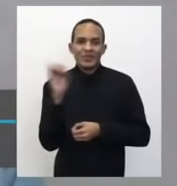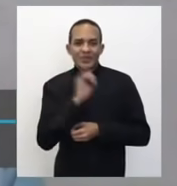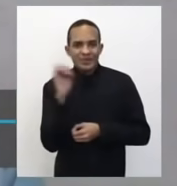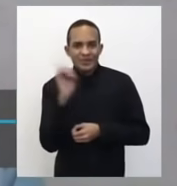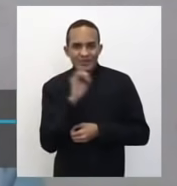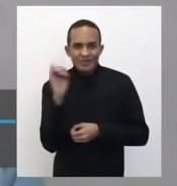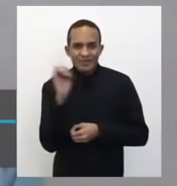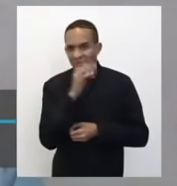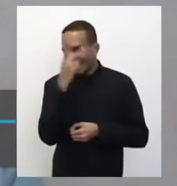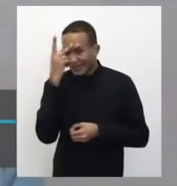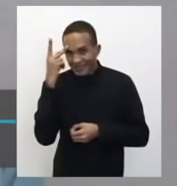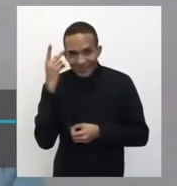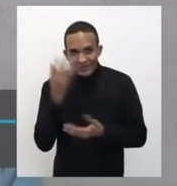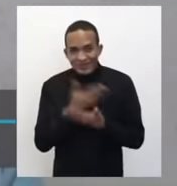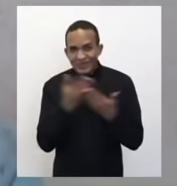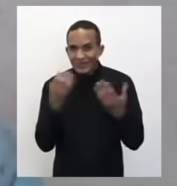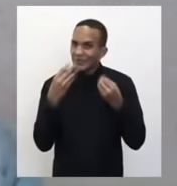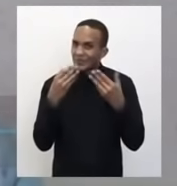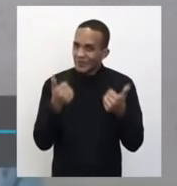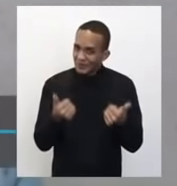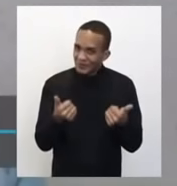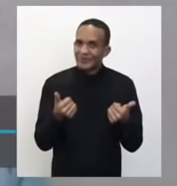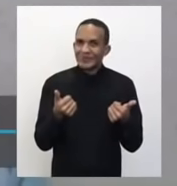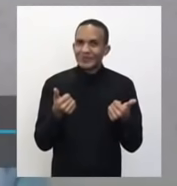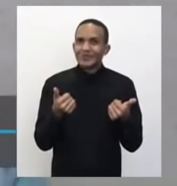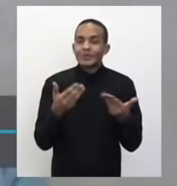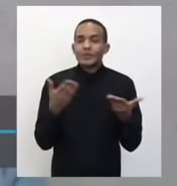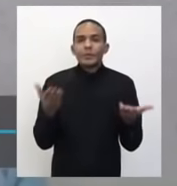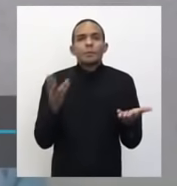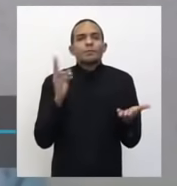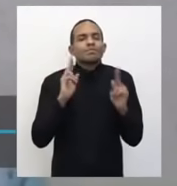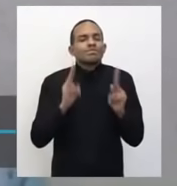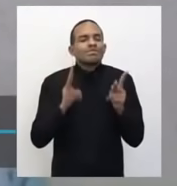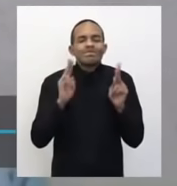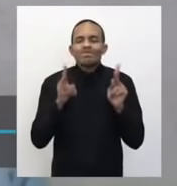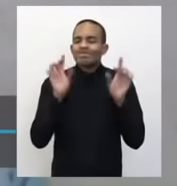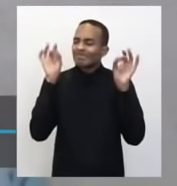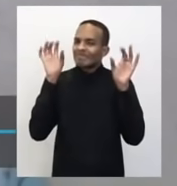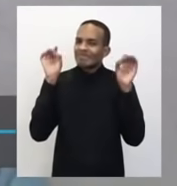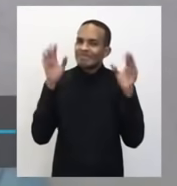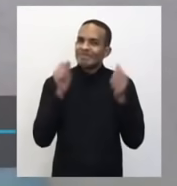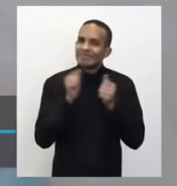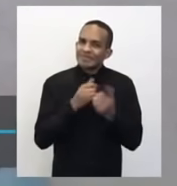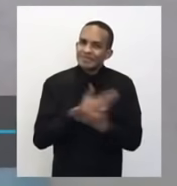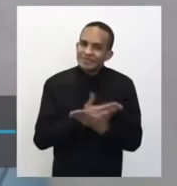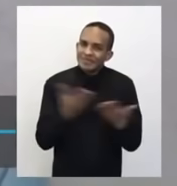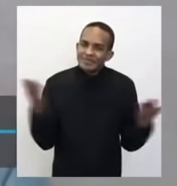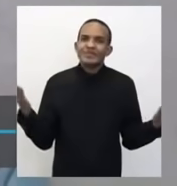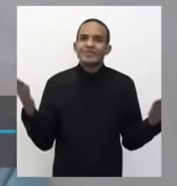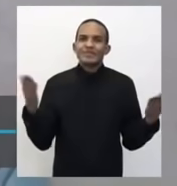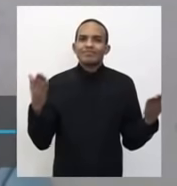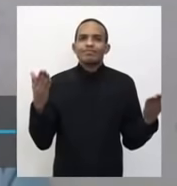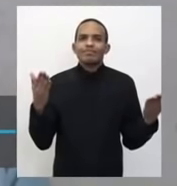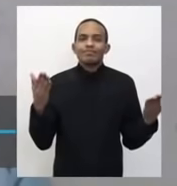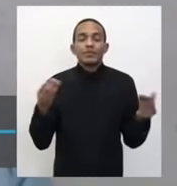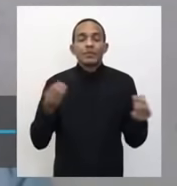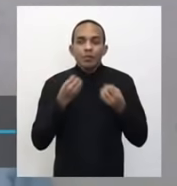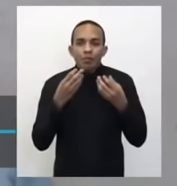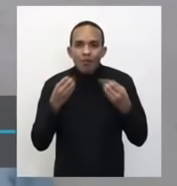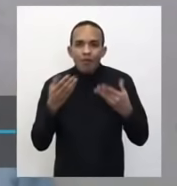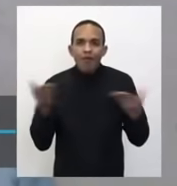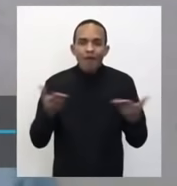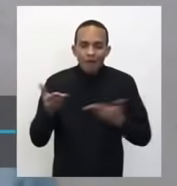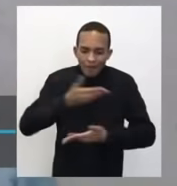Olá, pessoal, tudo bem com vocês? É sempre um prazer imenso estar aqui com vocês, é sempre um prazer imenso participar